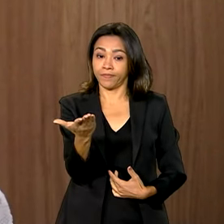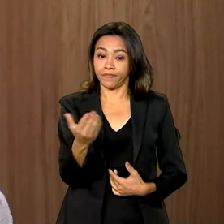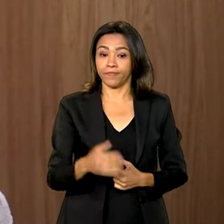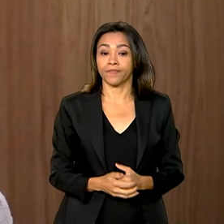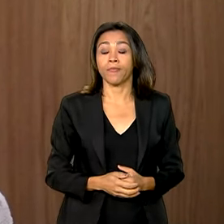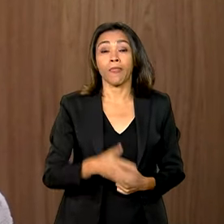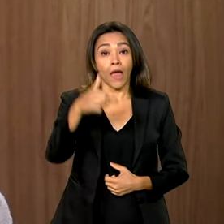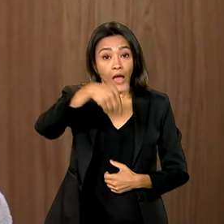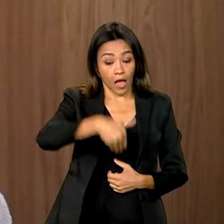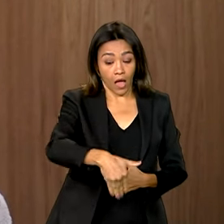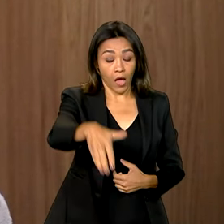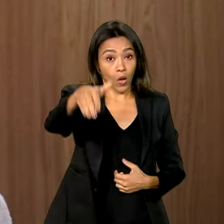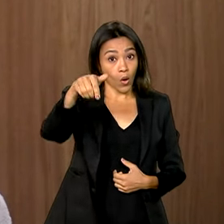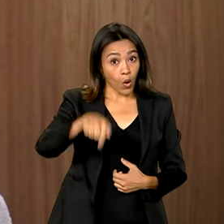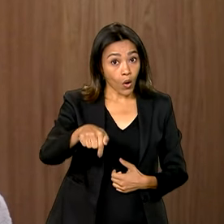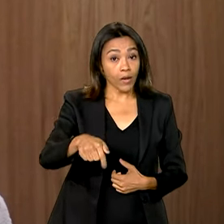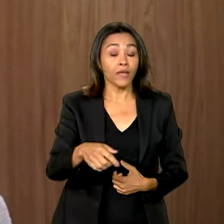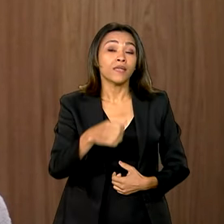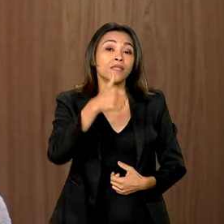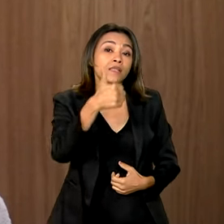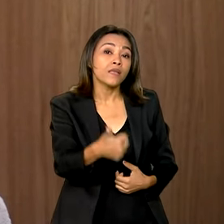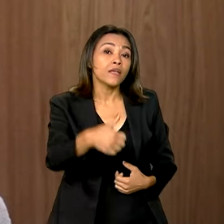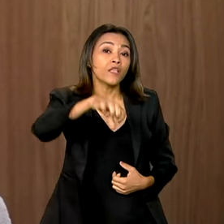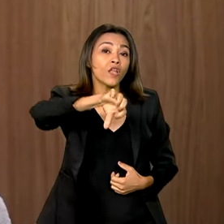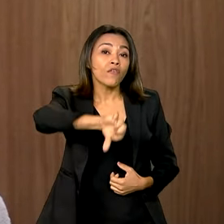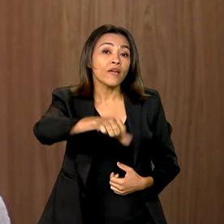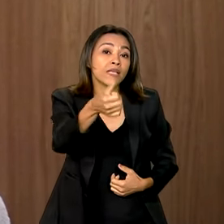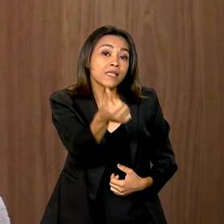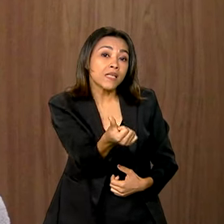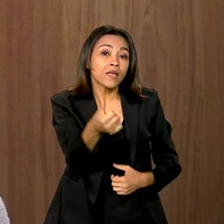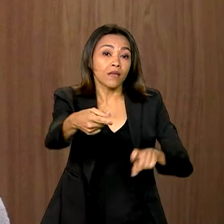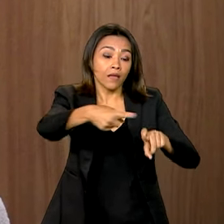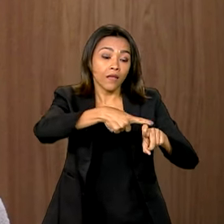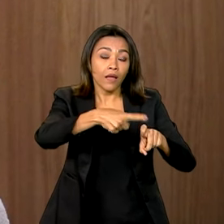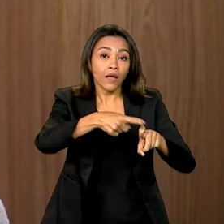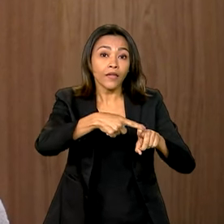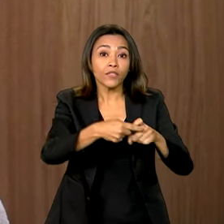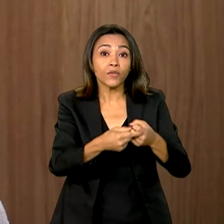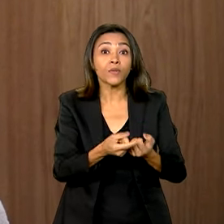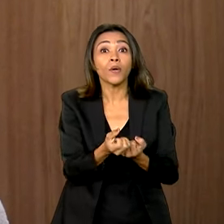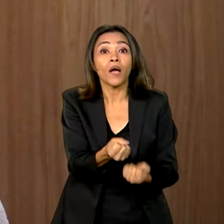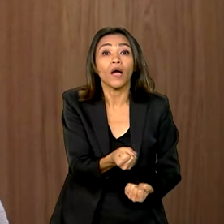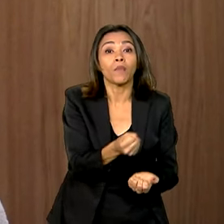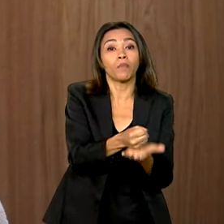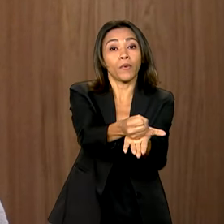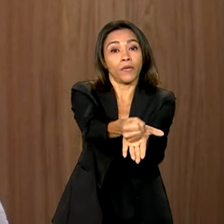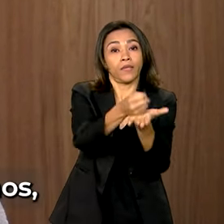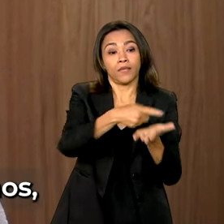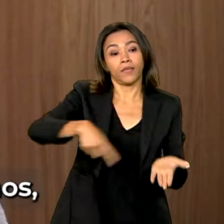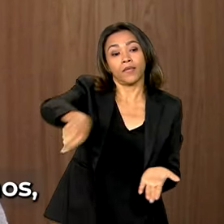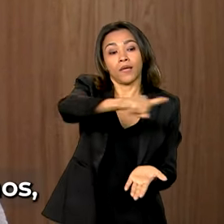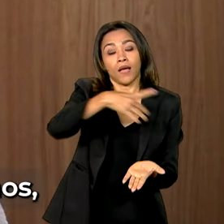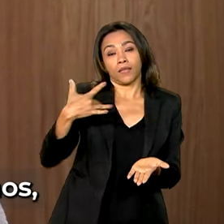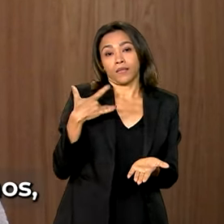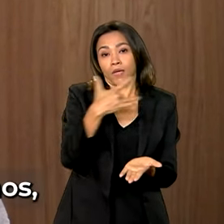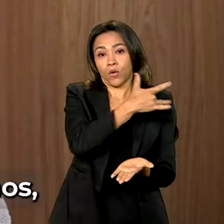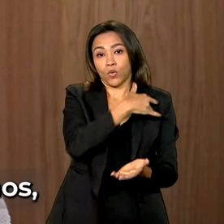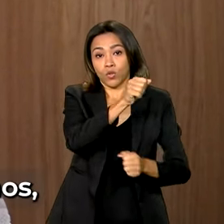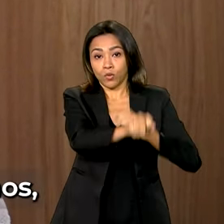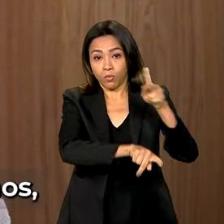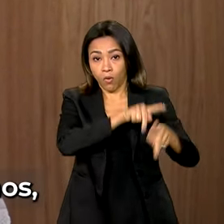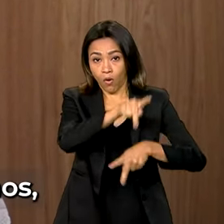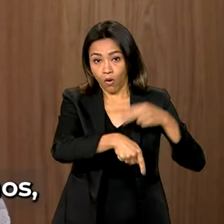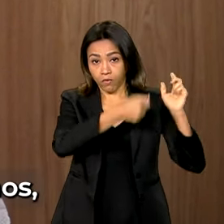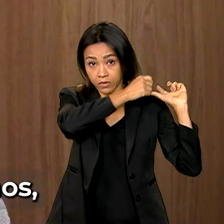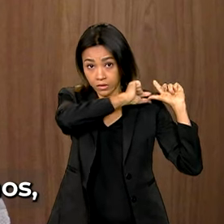Serão agora mais 196 médicos prestando assistência à saúde para os povos tradicionais,